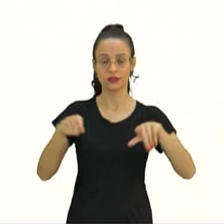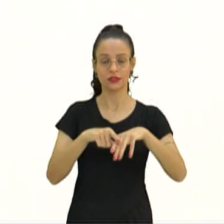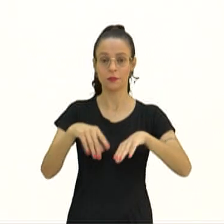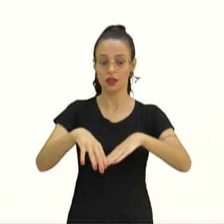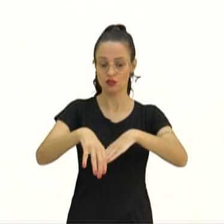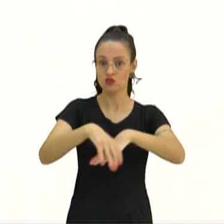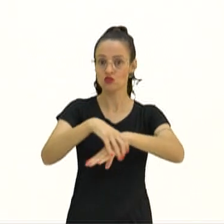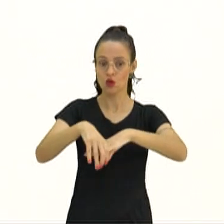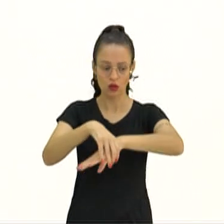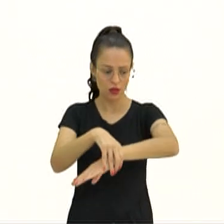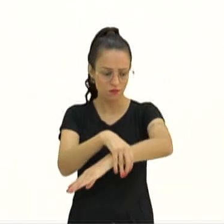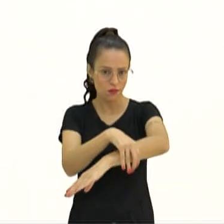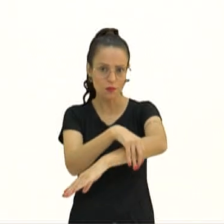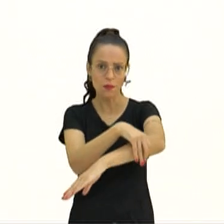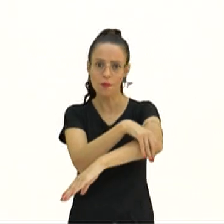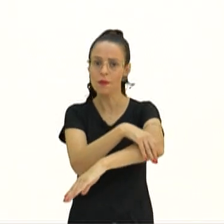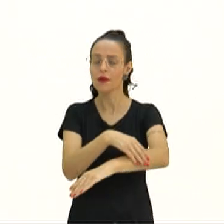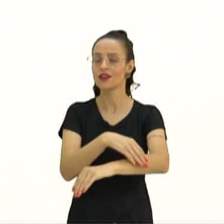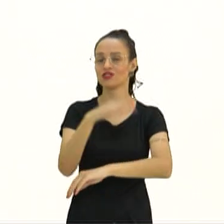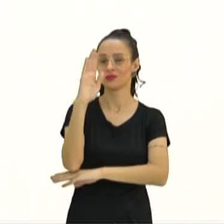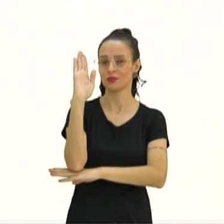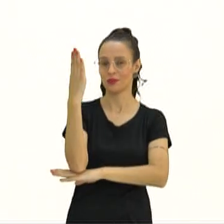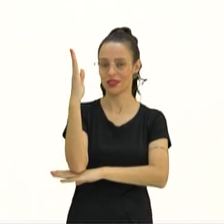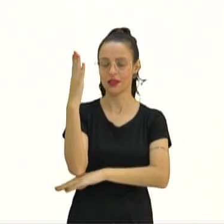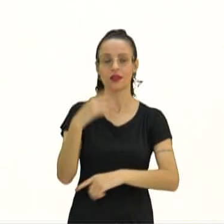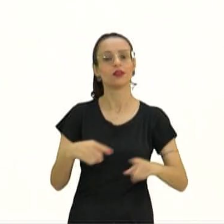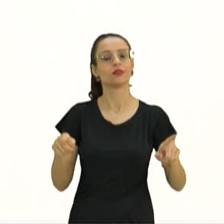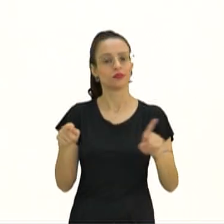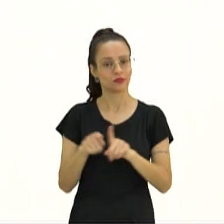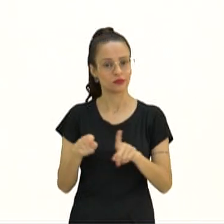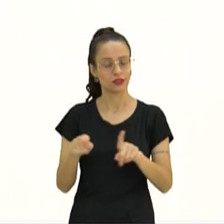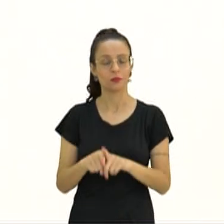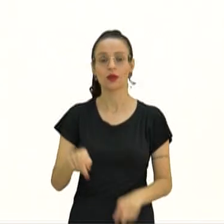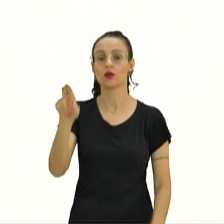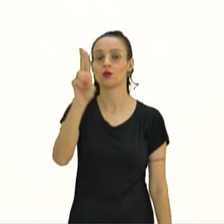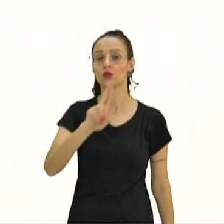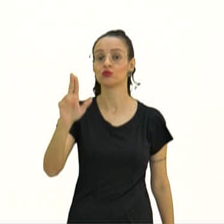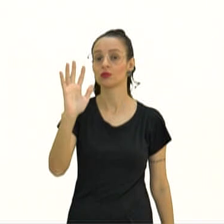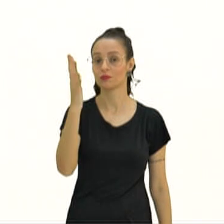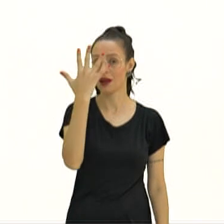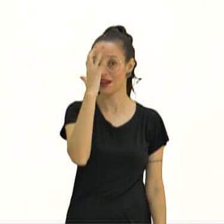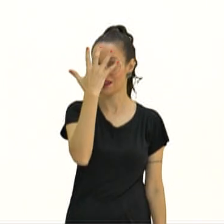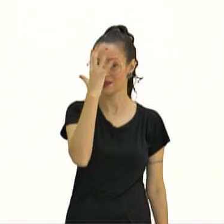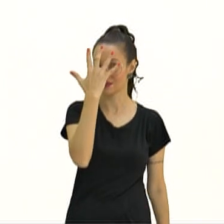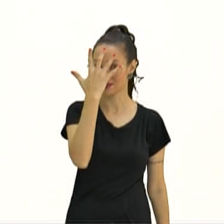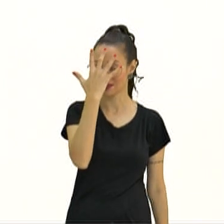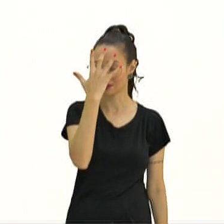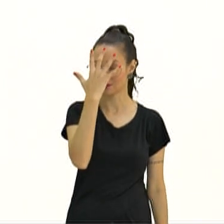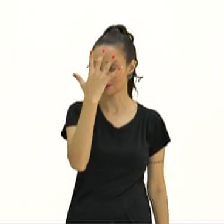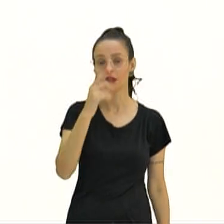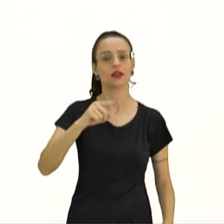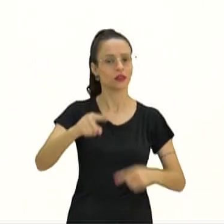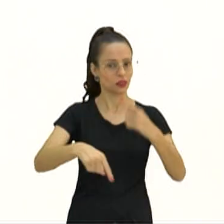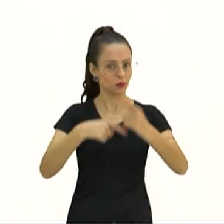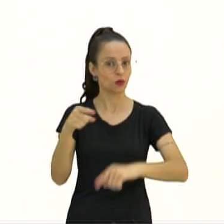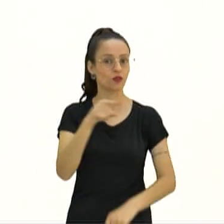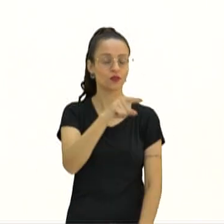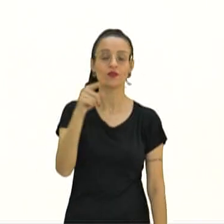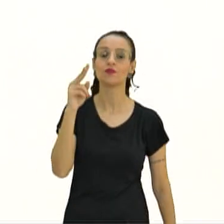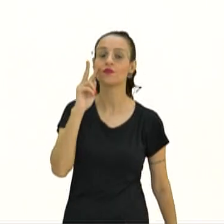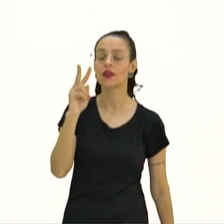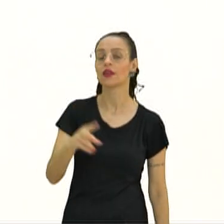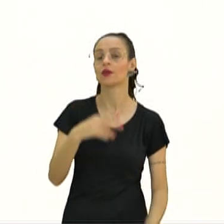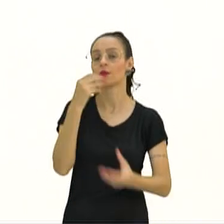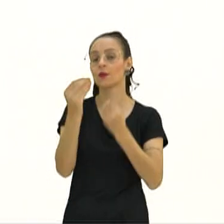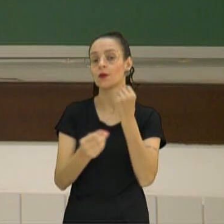com solados altos de madeira e também o uso das máscaras, que depois a gente vai ver como que